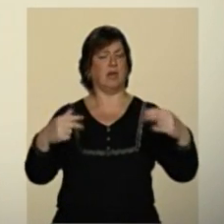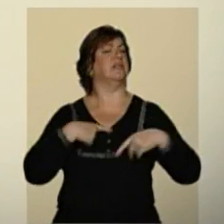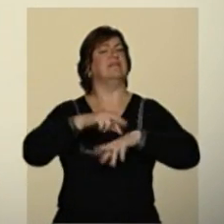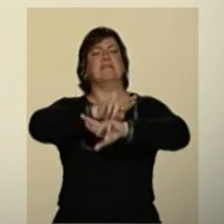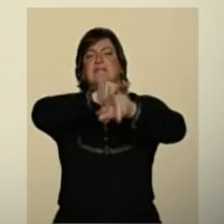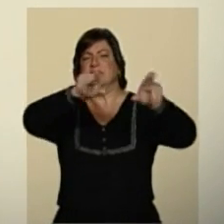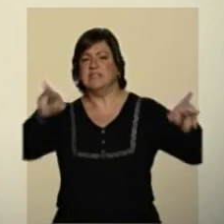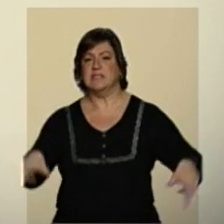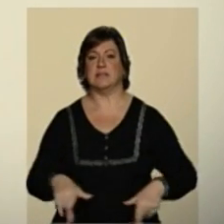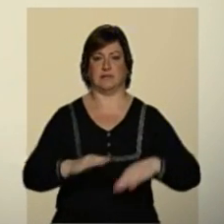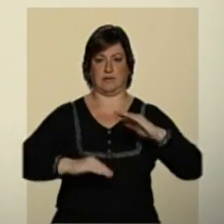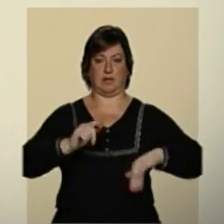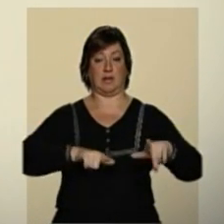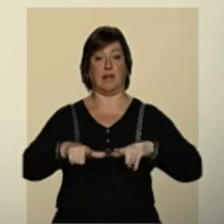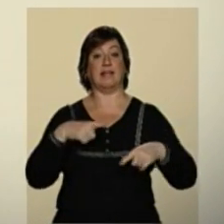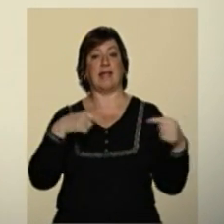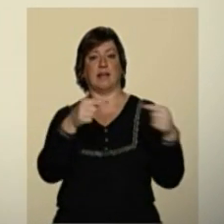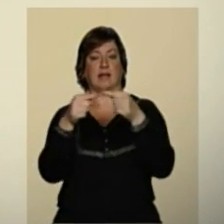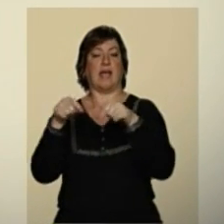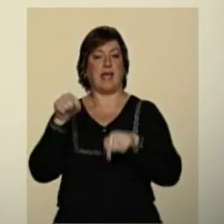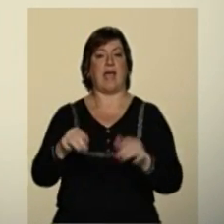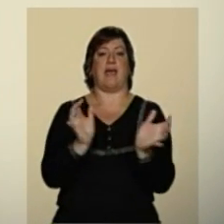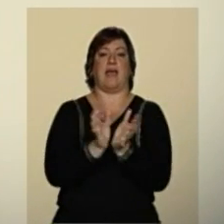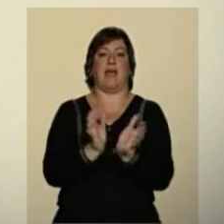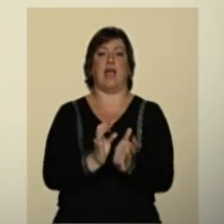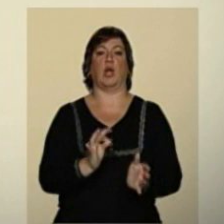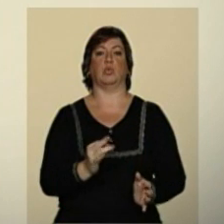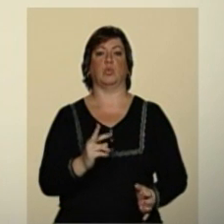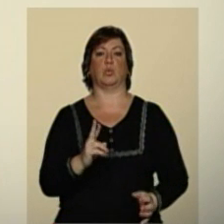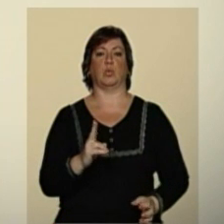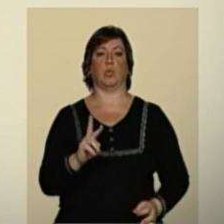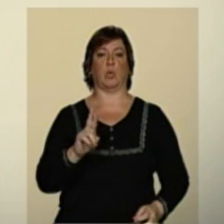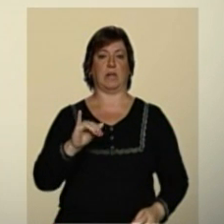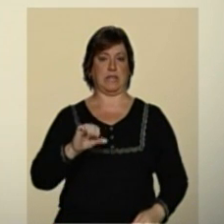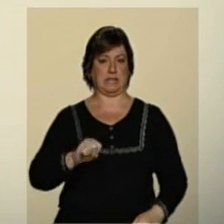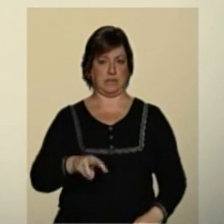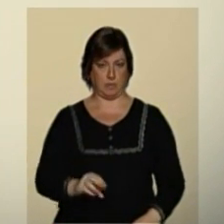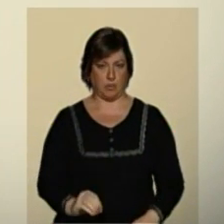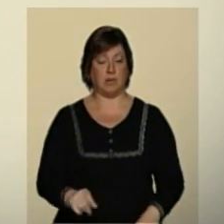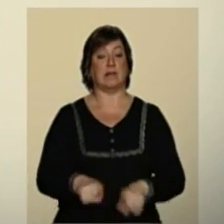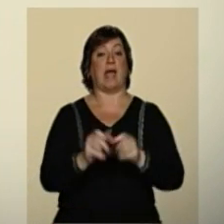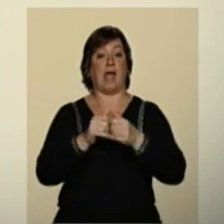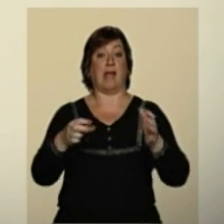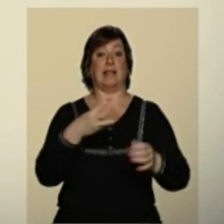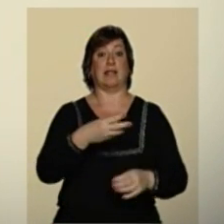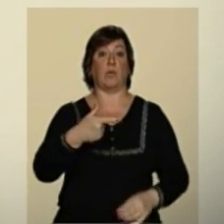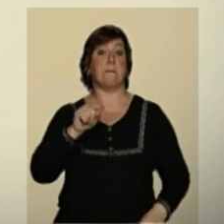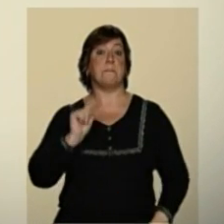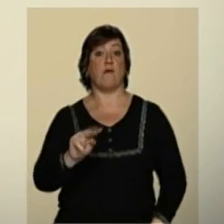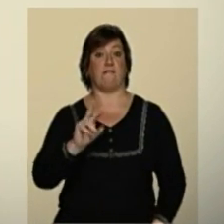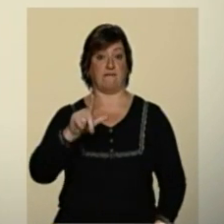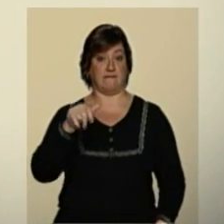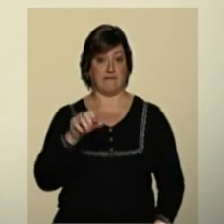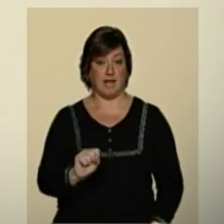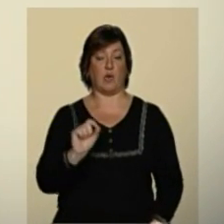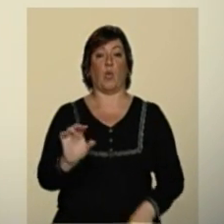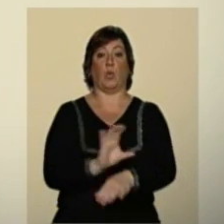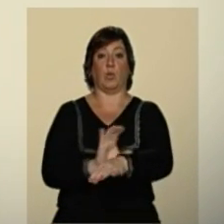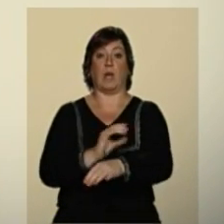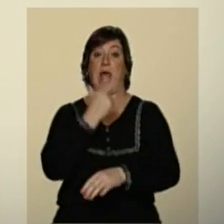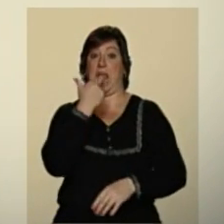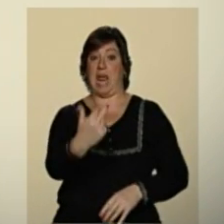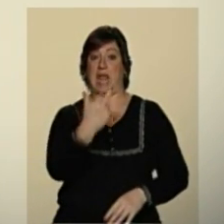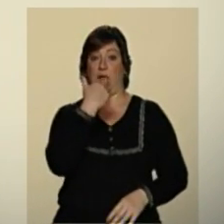tem relação com essa área do Turismo Vamos abrir também 32.000 vagas em cursos de